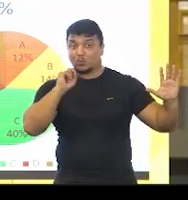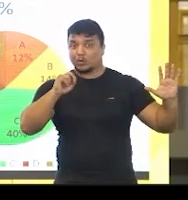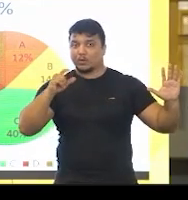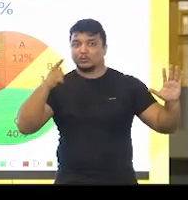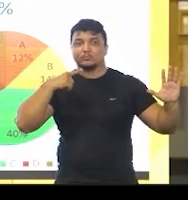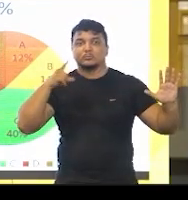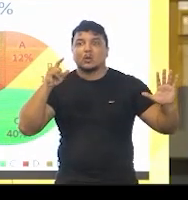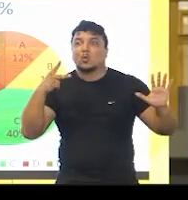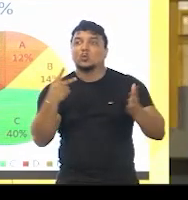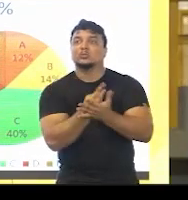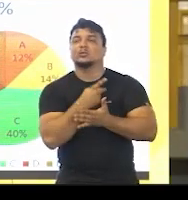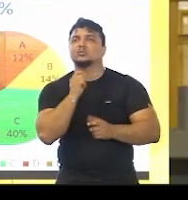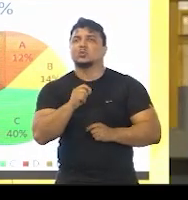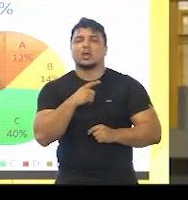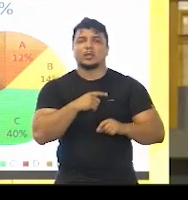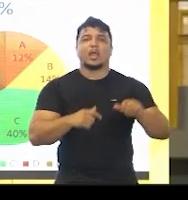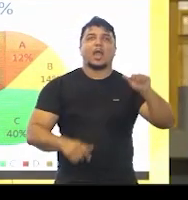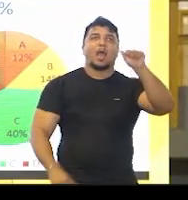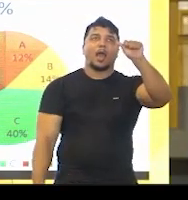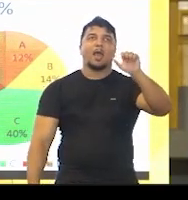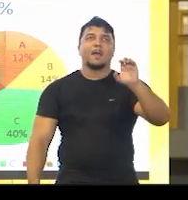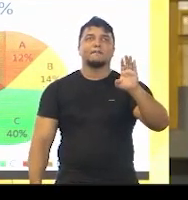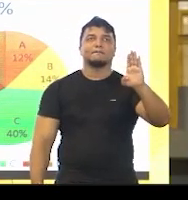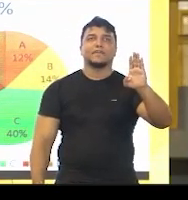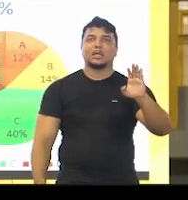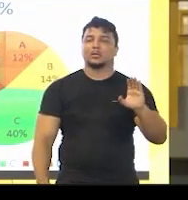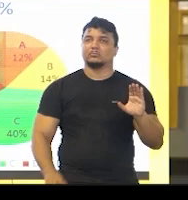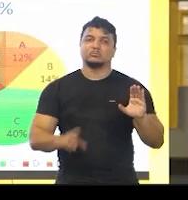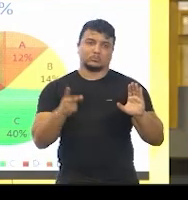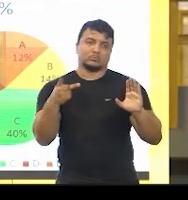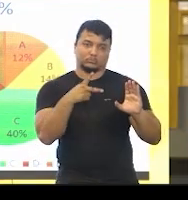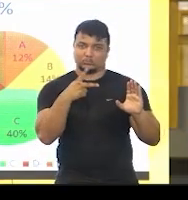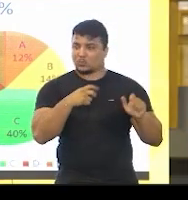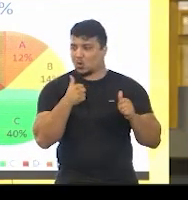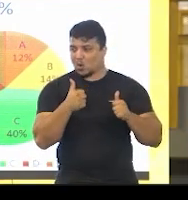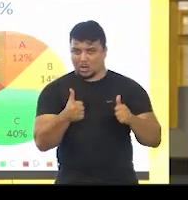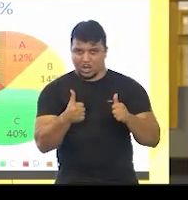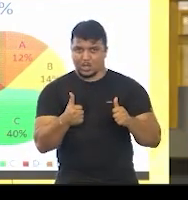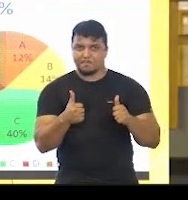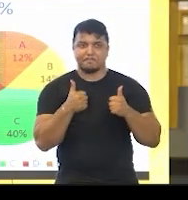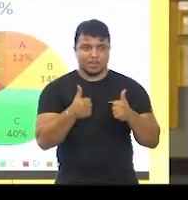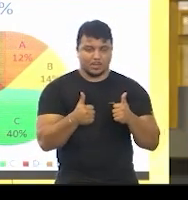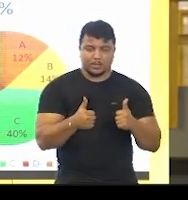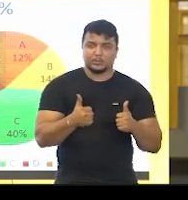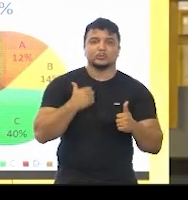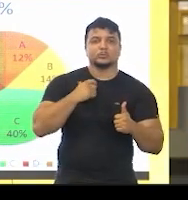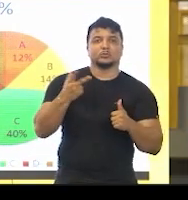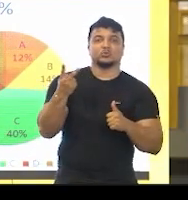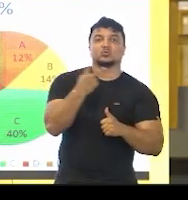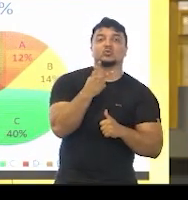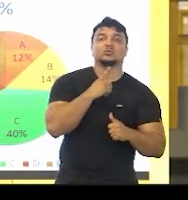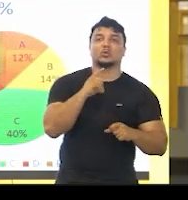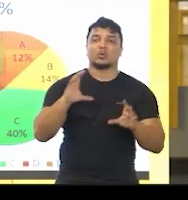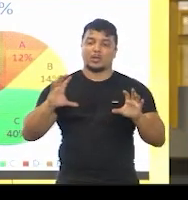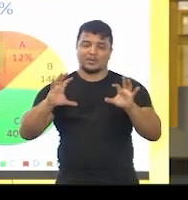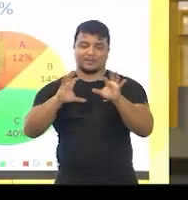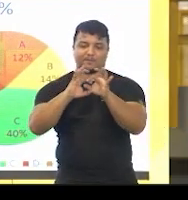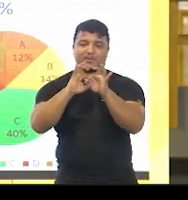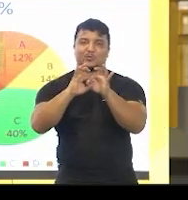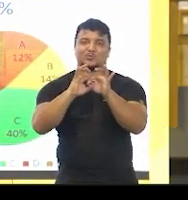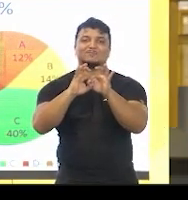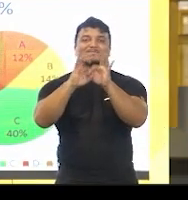tendo fenômenos. Fenômeno A, fenômeno B. E esses fenômenos, eles têm um